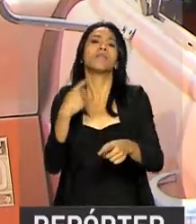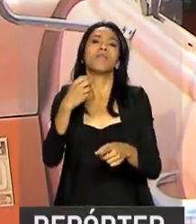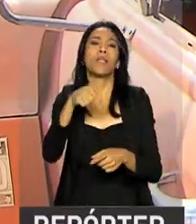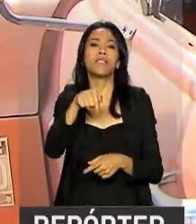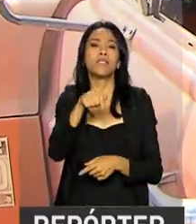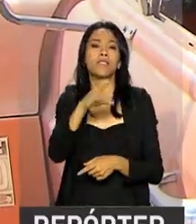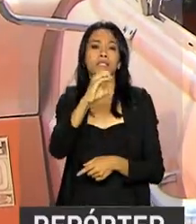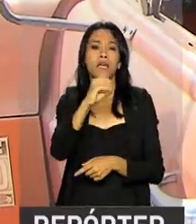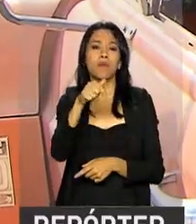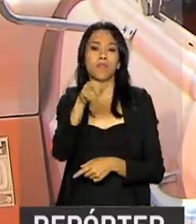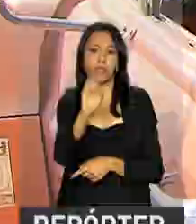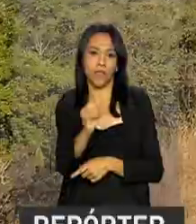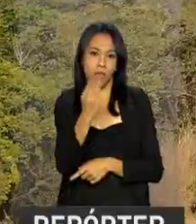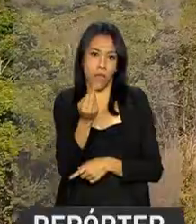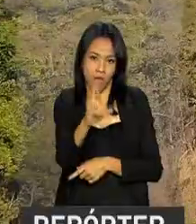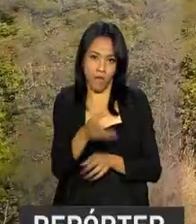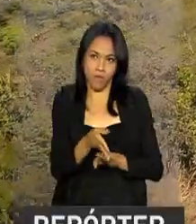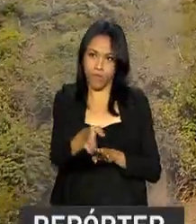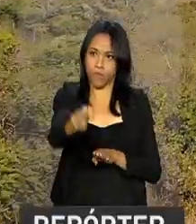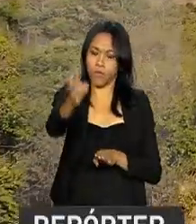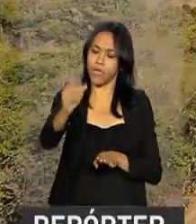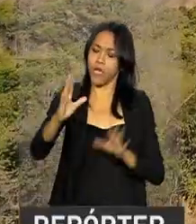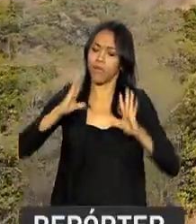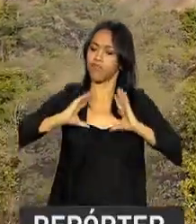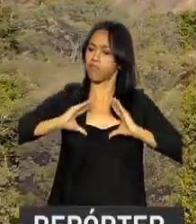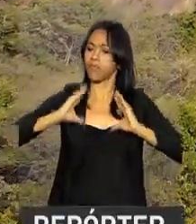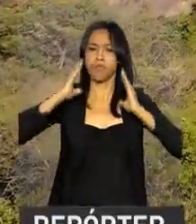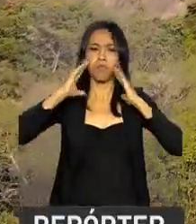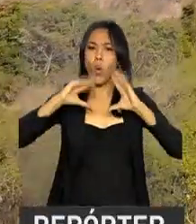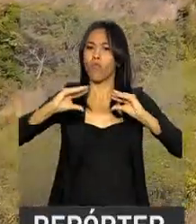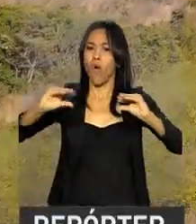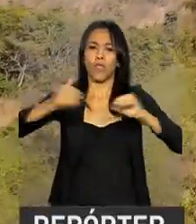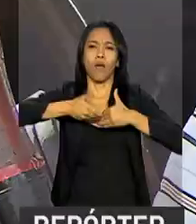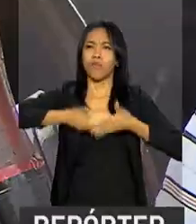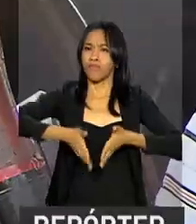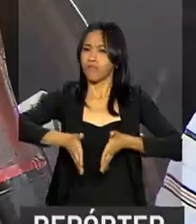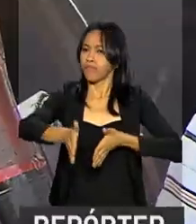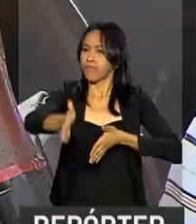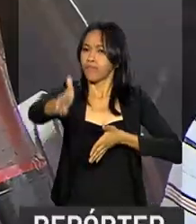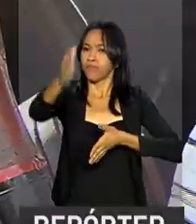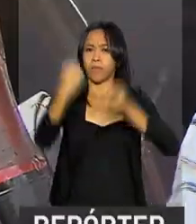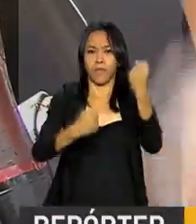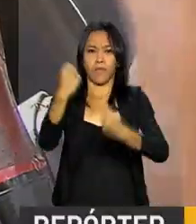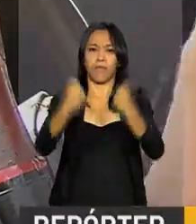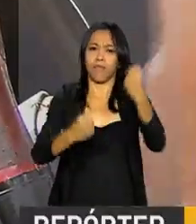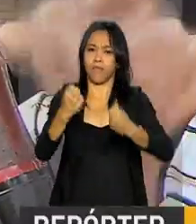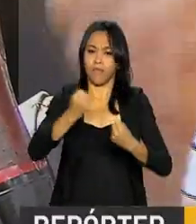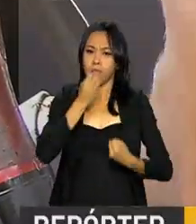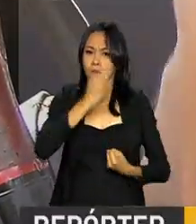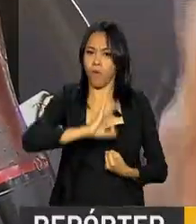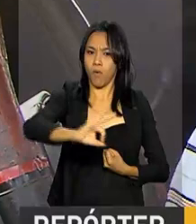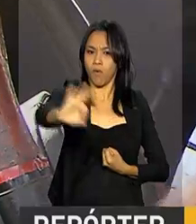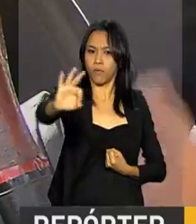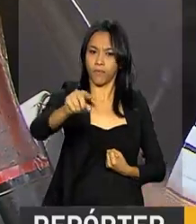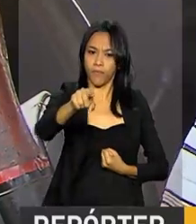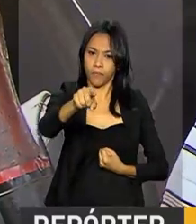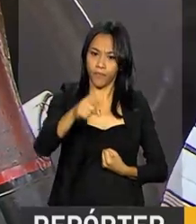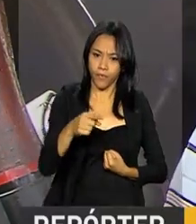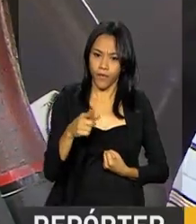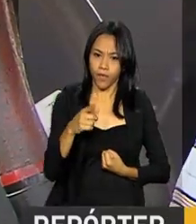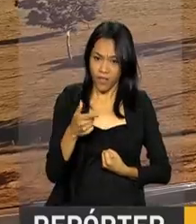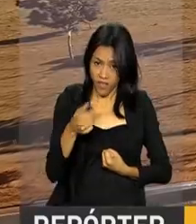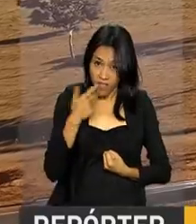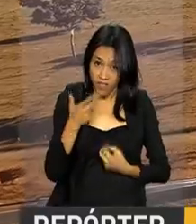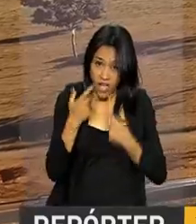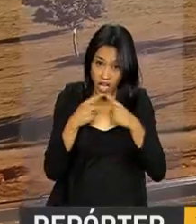70 no trecho que o deixa tranqüilo para continuar trabalhando o café que é também aquele buraco é